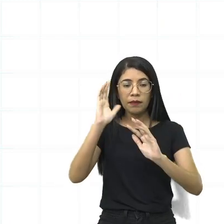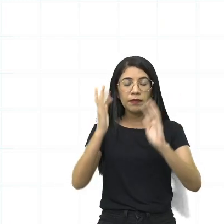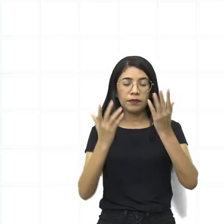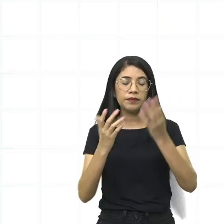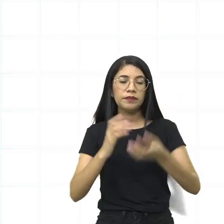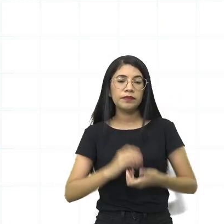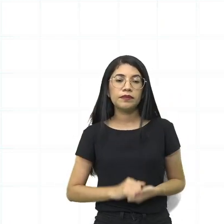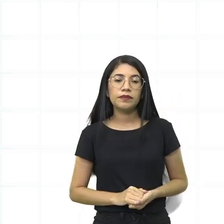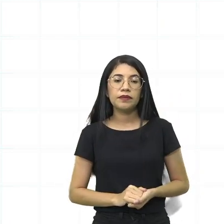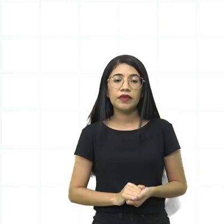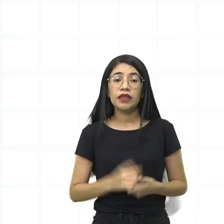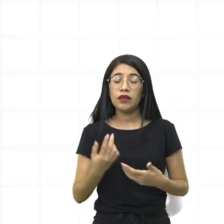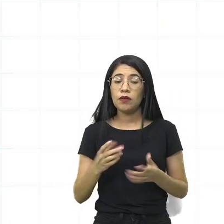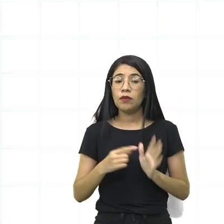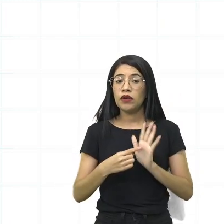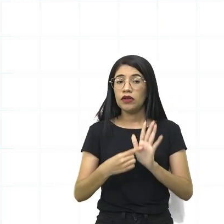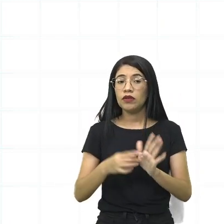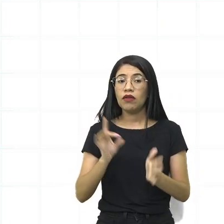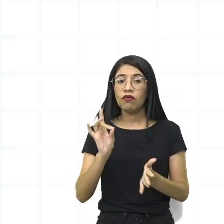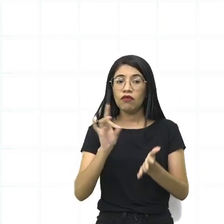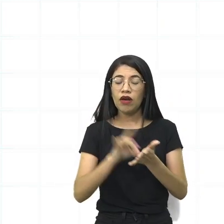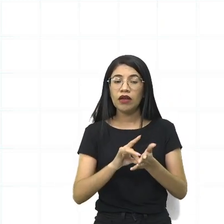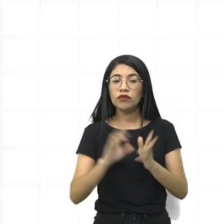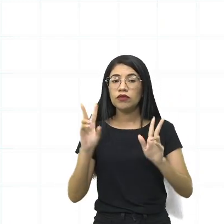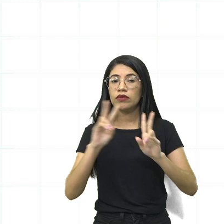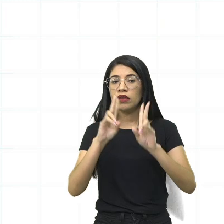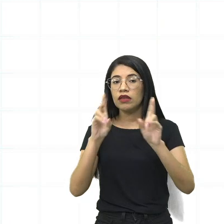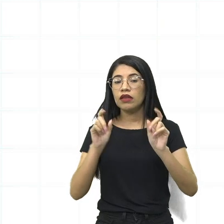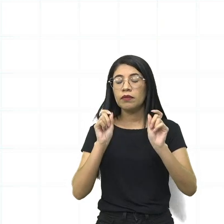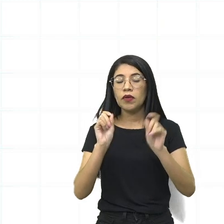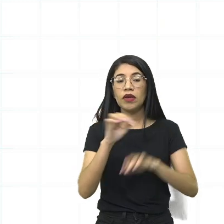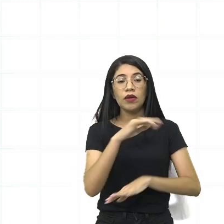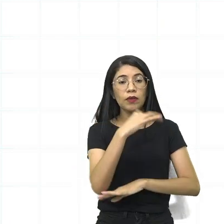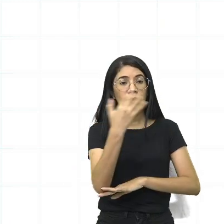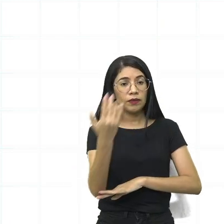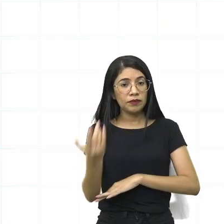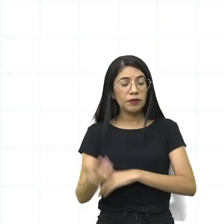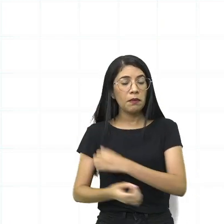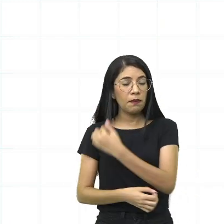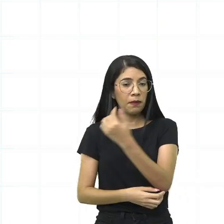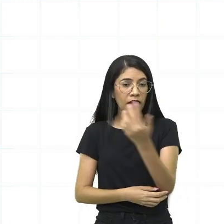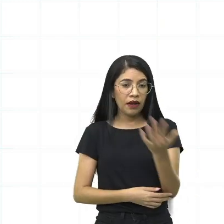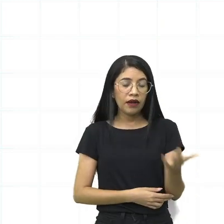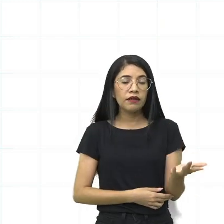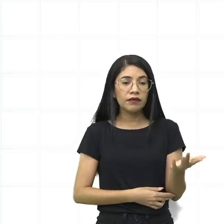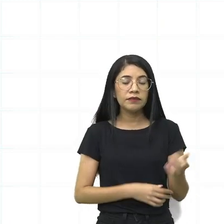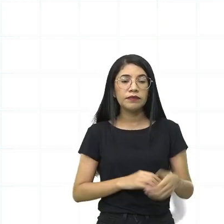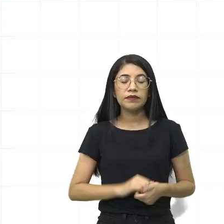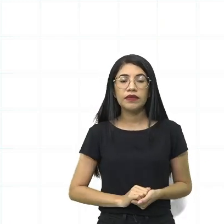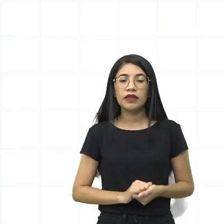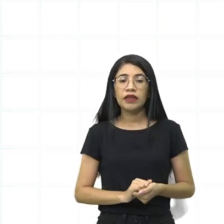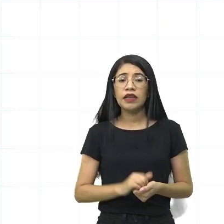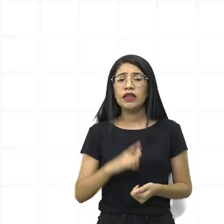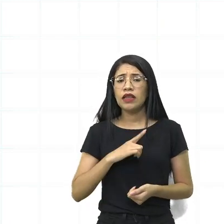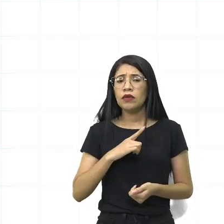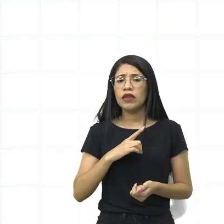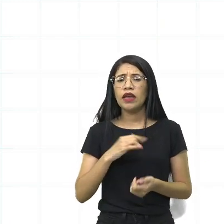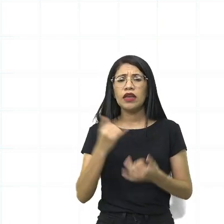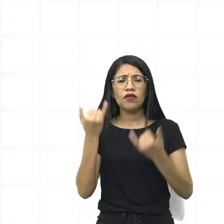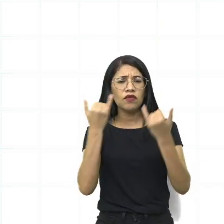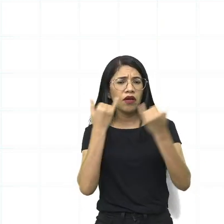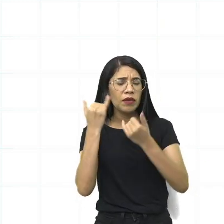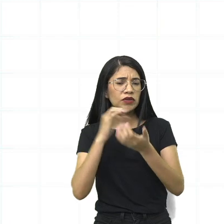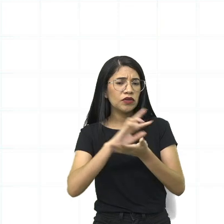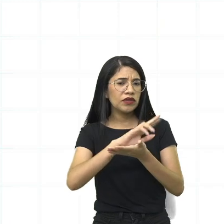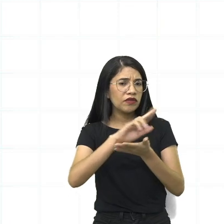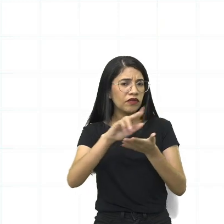fato, né? Que está falando aí sobre o desmatamento. Então, eu tenho registro, né,